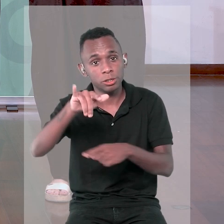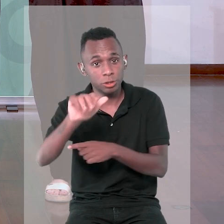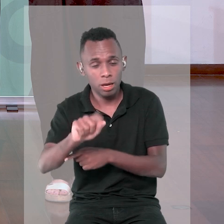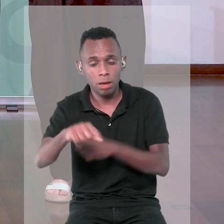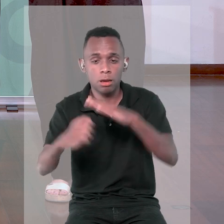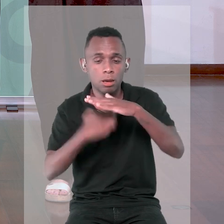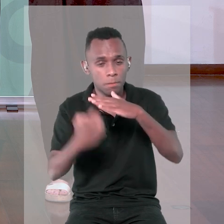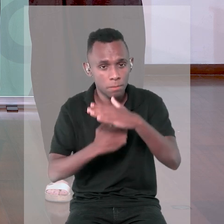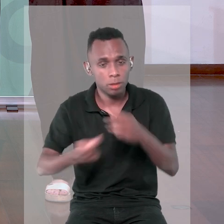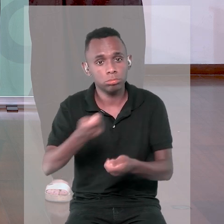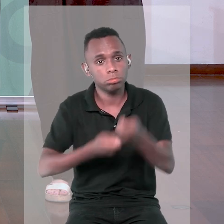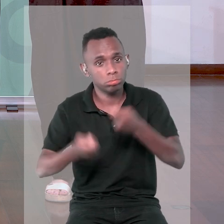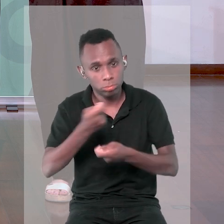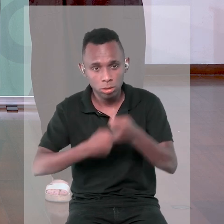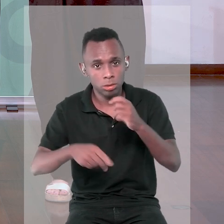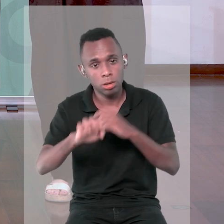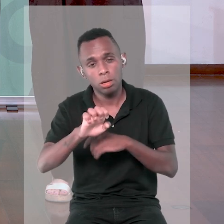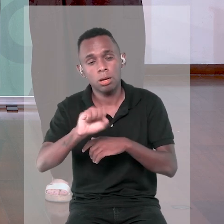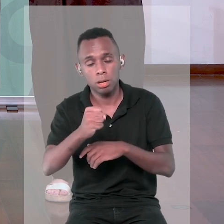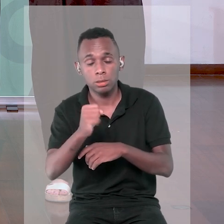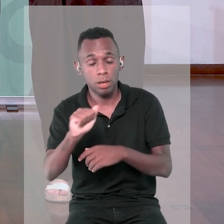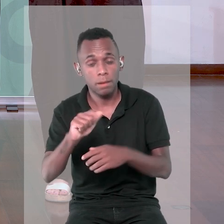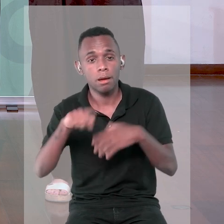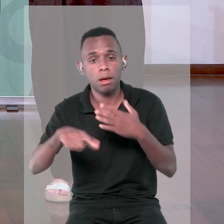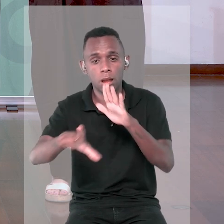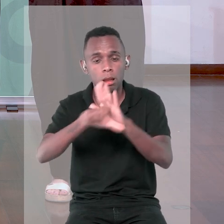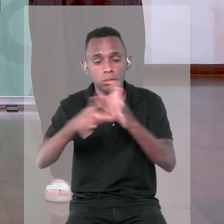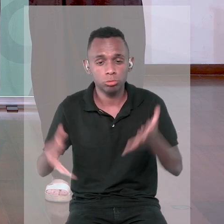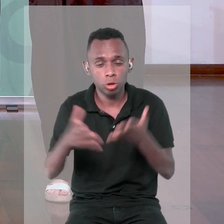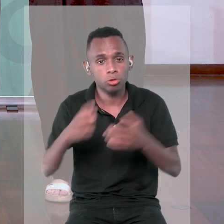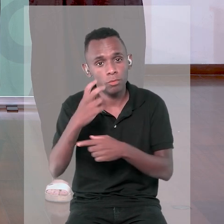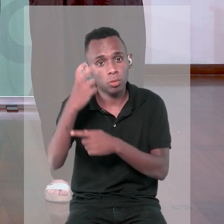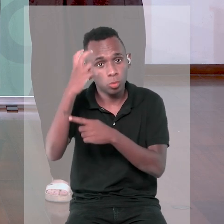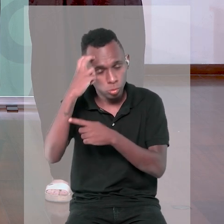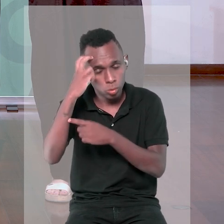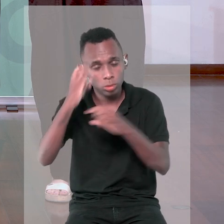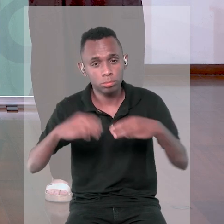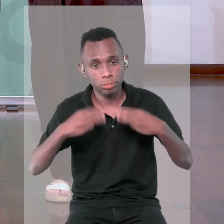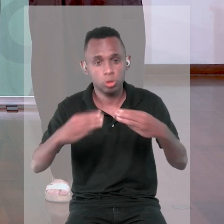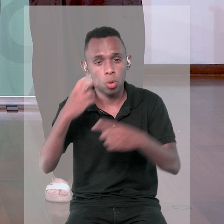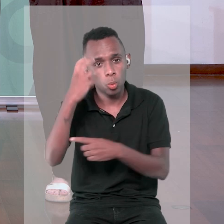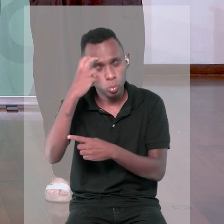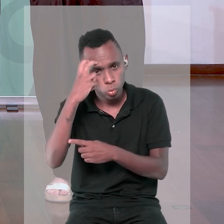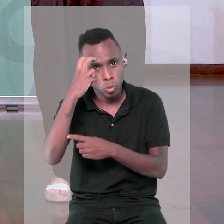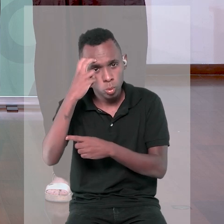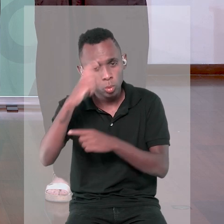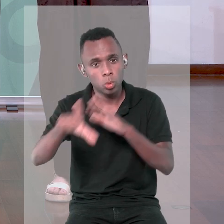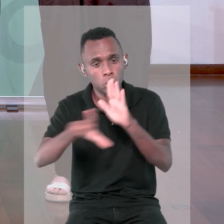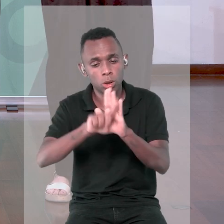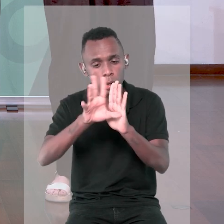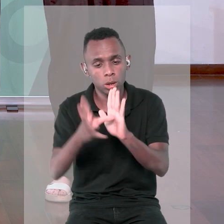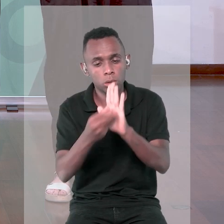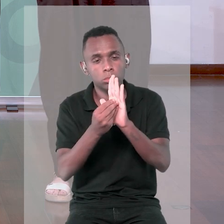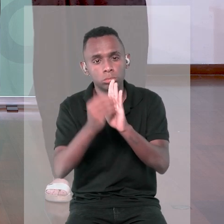uma blusa branca com manchas pretas sob um macacão marrom. O palco tem o piso de madeira e em frente a uma parede